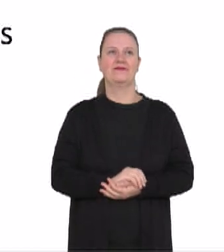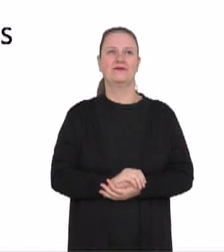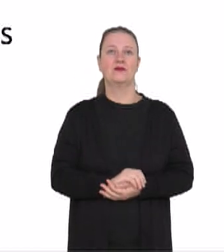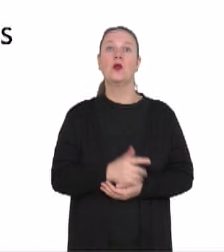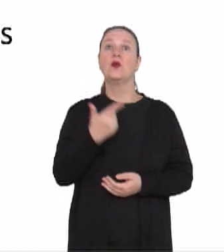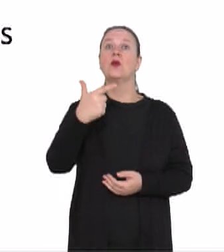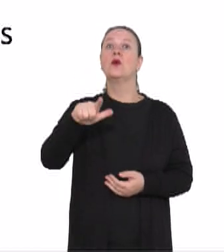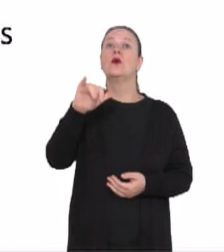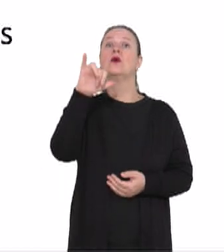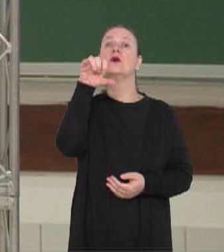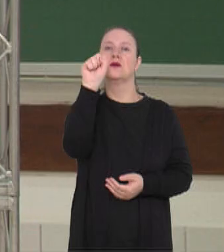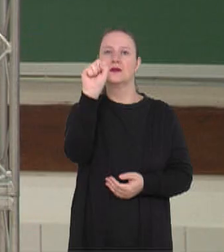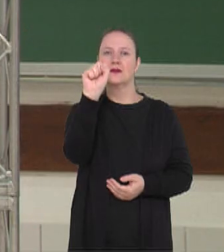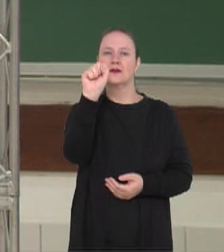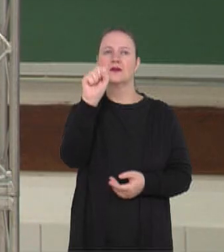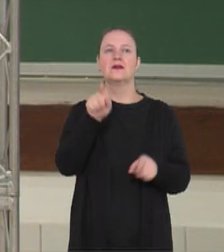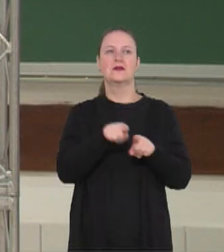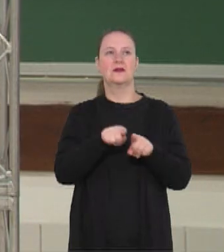E mais um is aqui também.